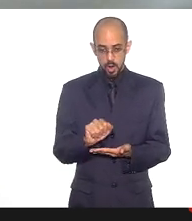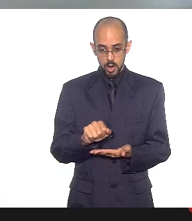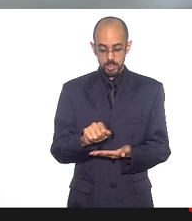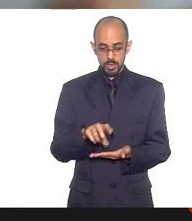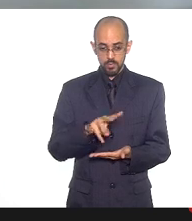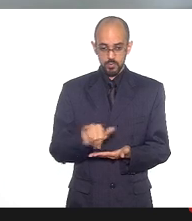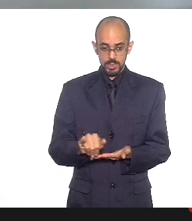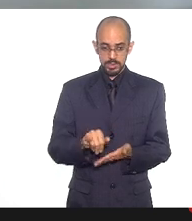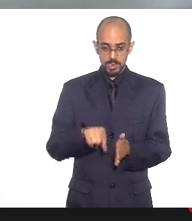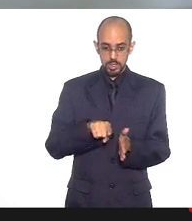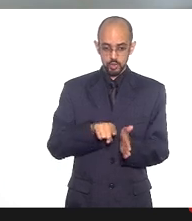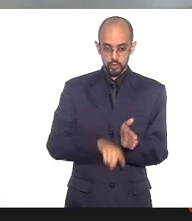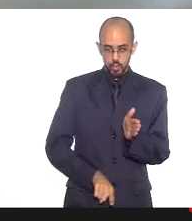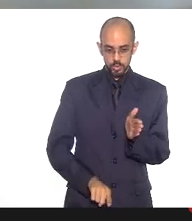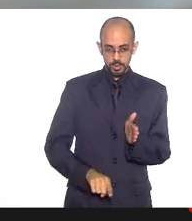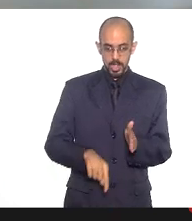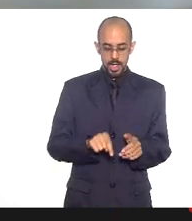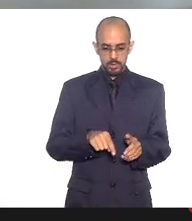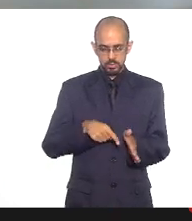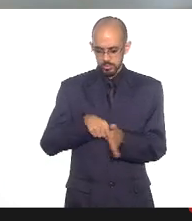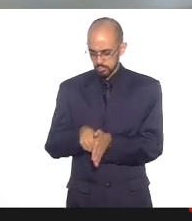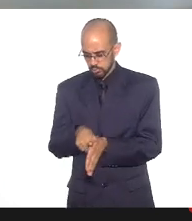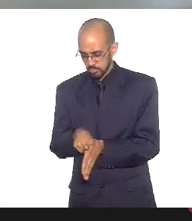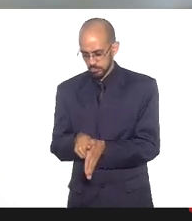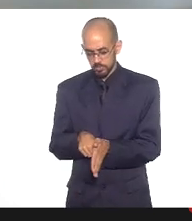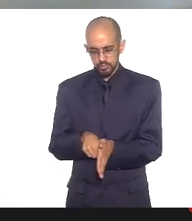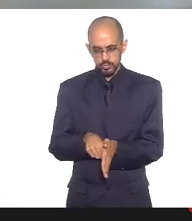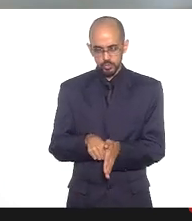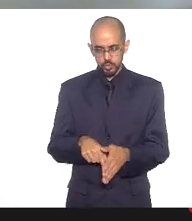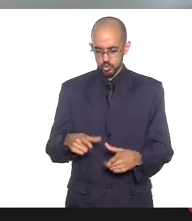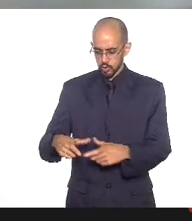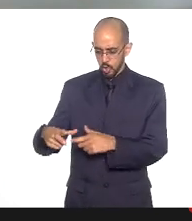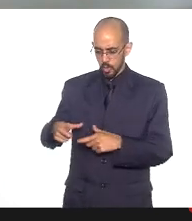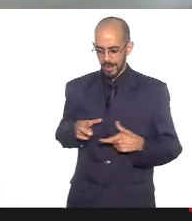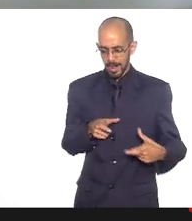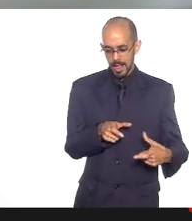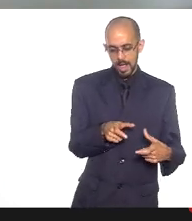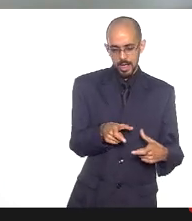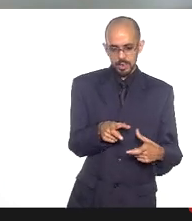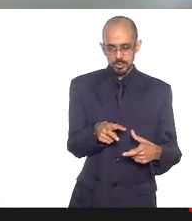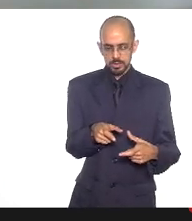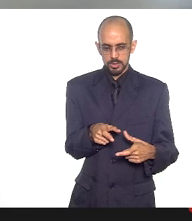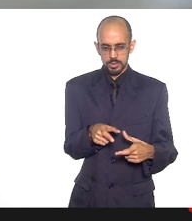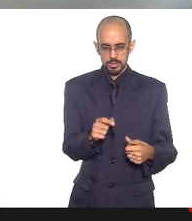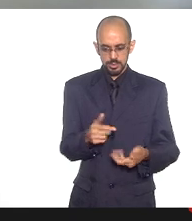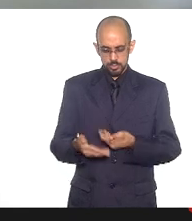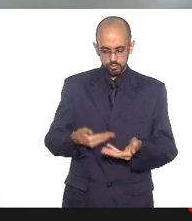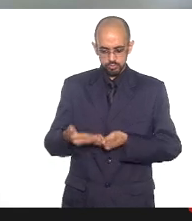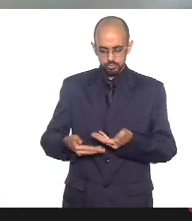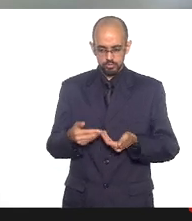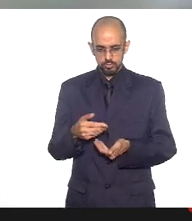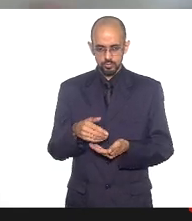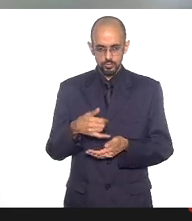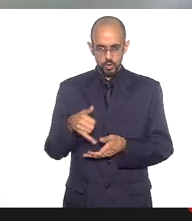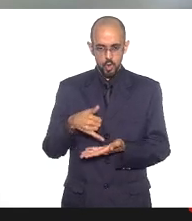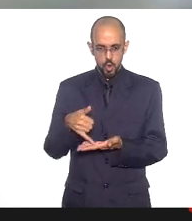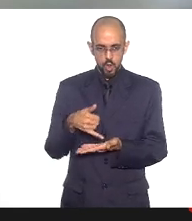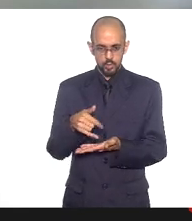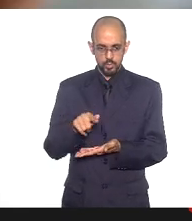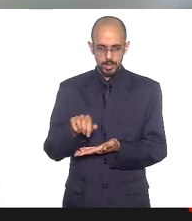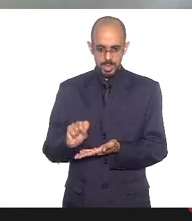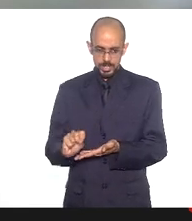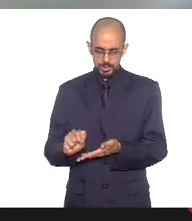da exploração de campos, dos campos que ela vão alimentá-la de gás, e com que critério